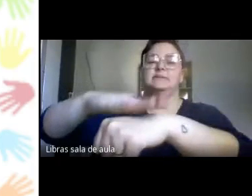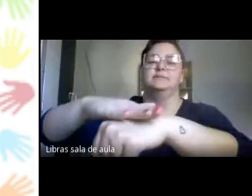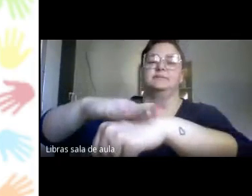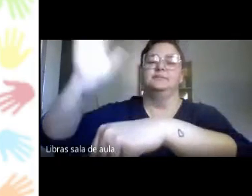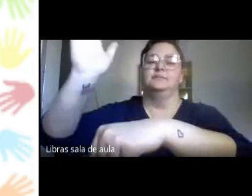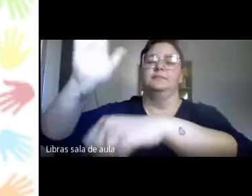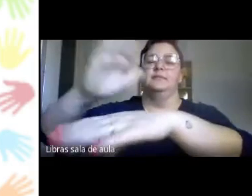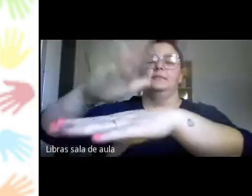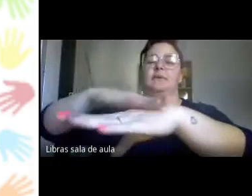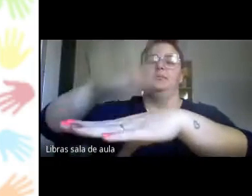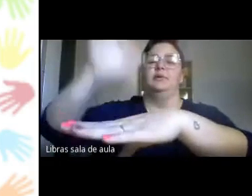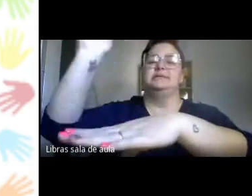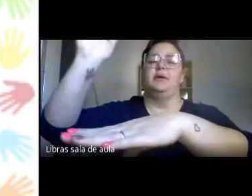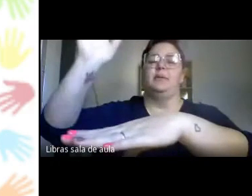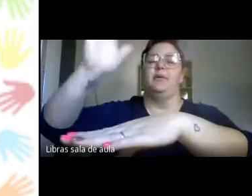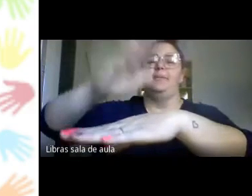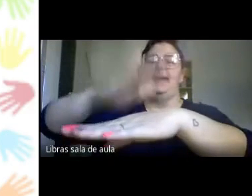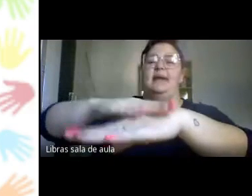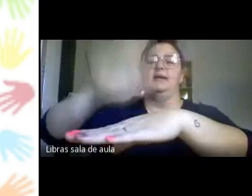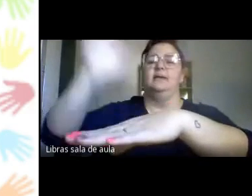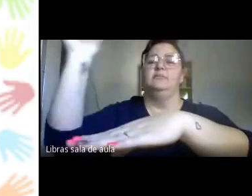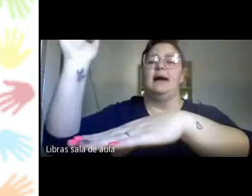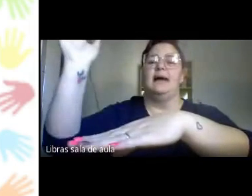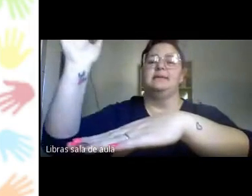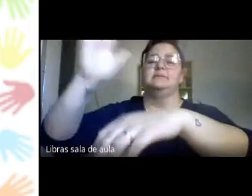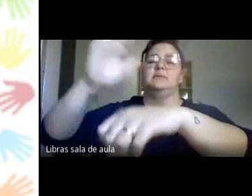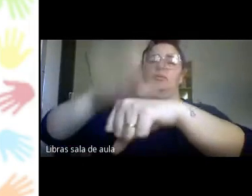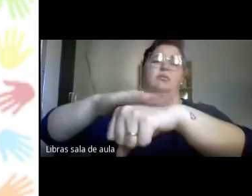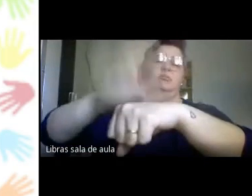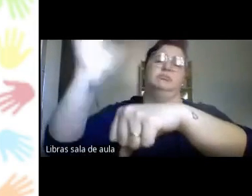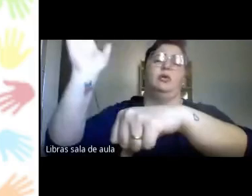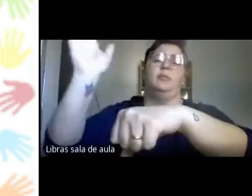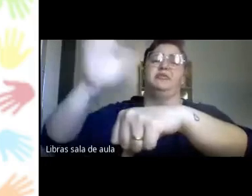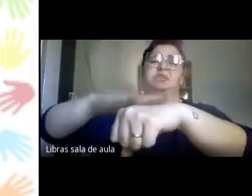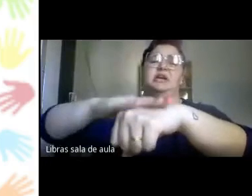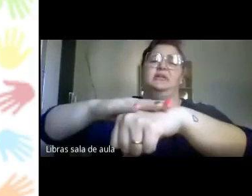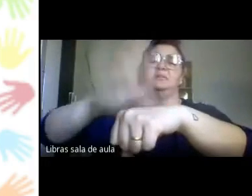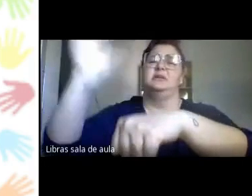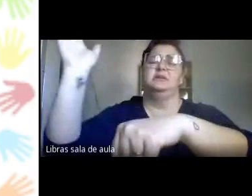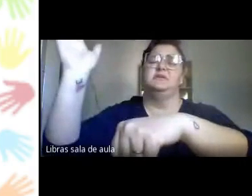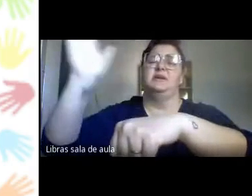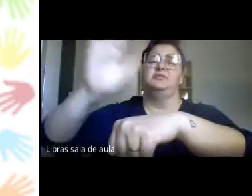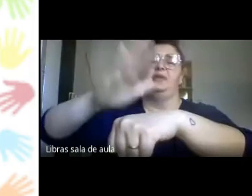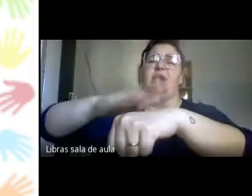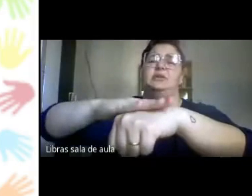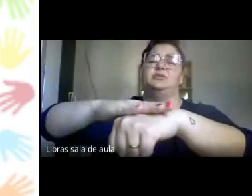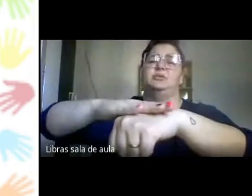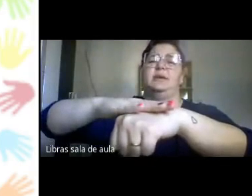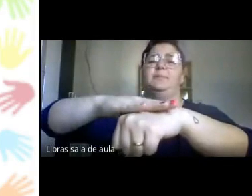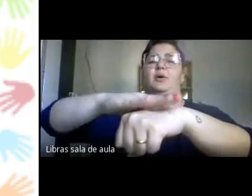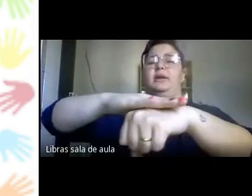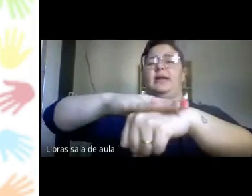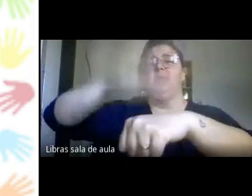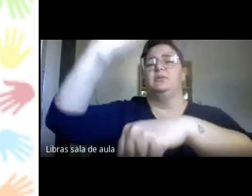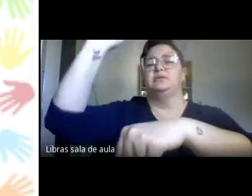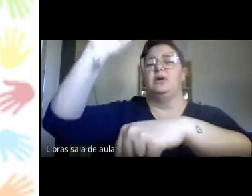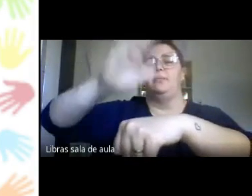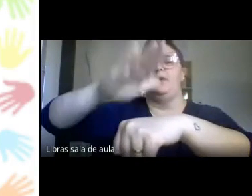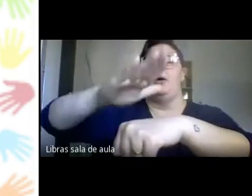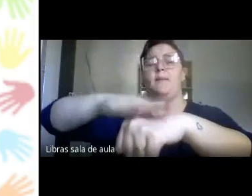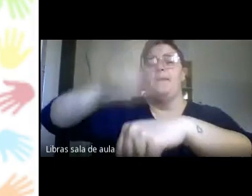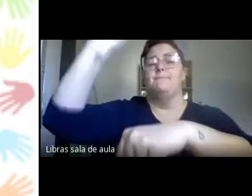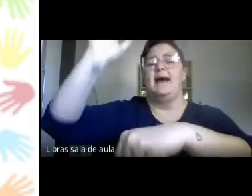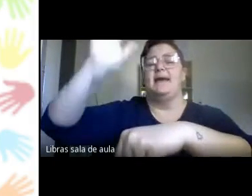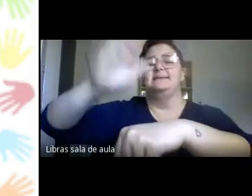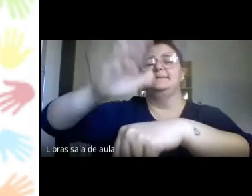mais. Pode ser com a mão aberta, mais, ou com a mão fechada. Isso é indiferente. O que importa é a mão que sobe,